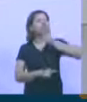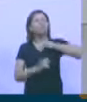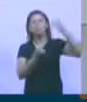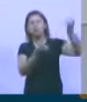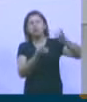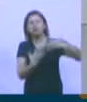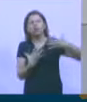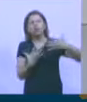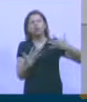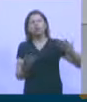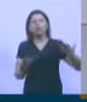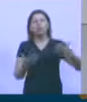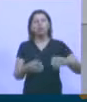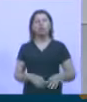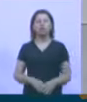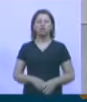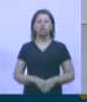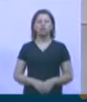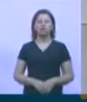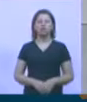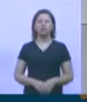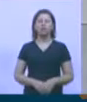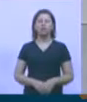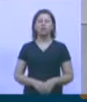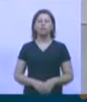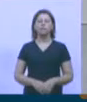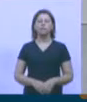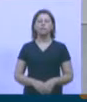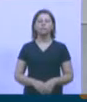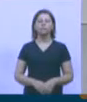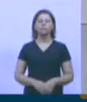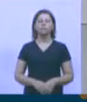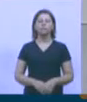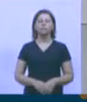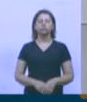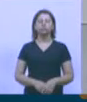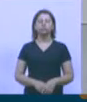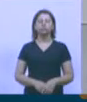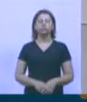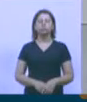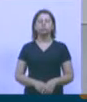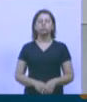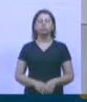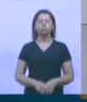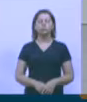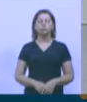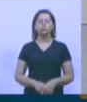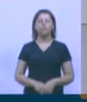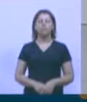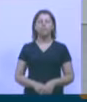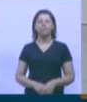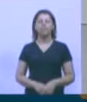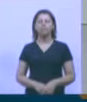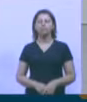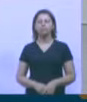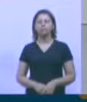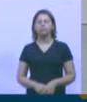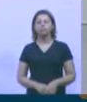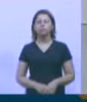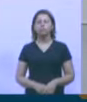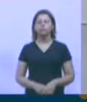que até tu me abandonastes? As yesterday someone was telling me, why